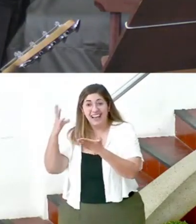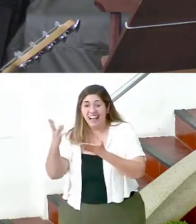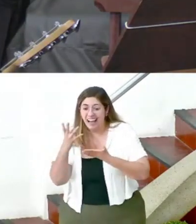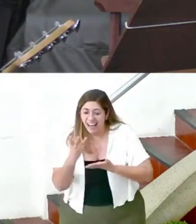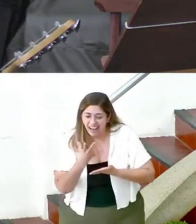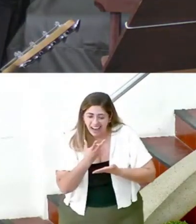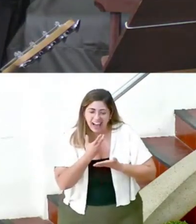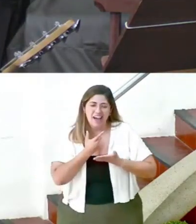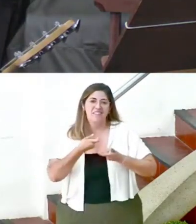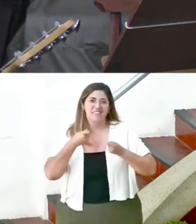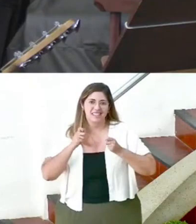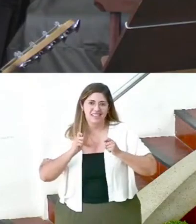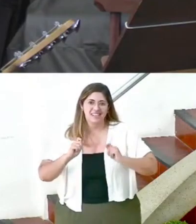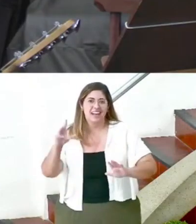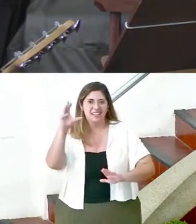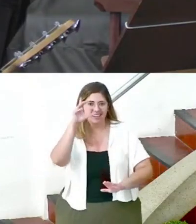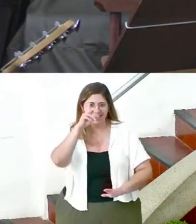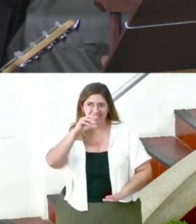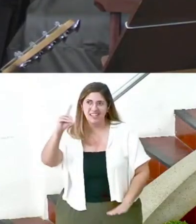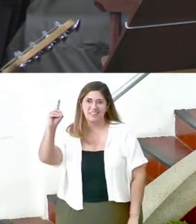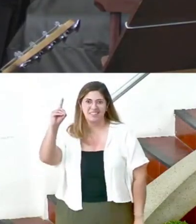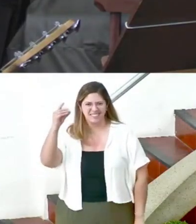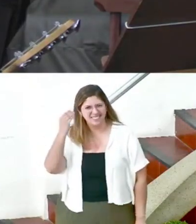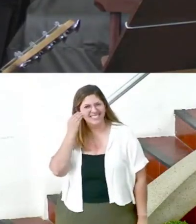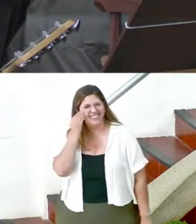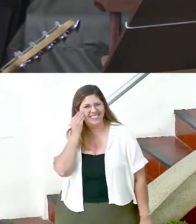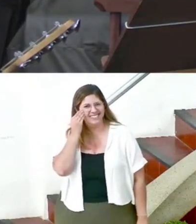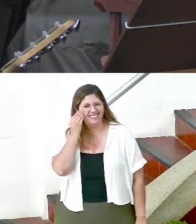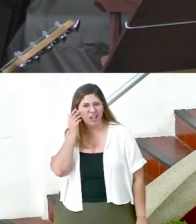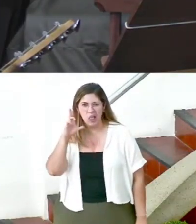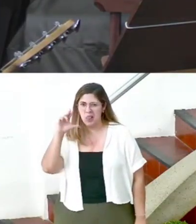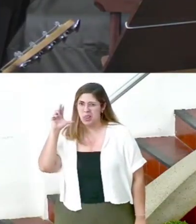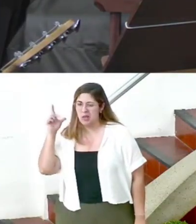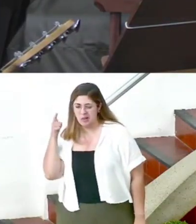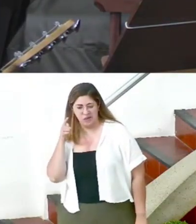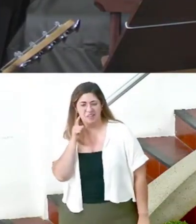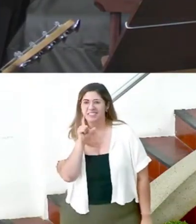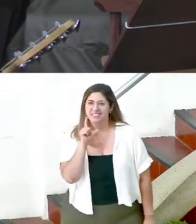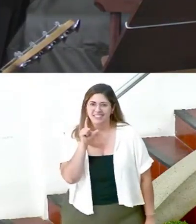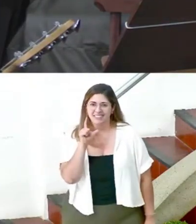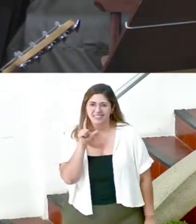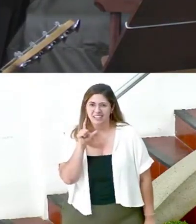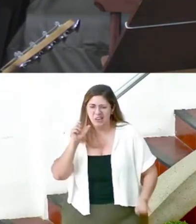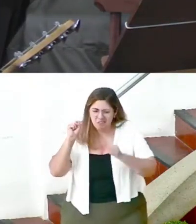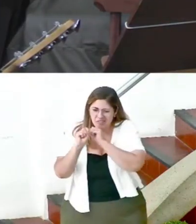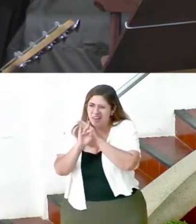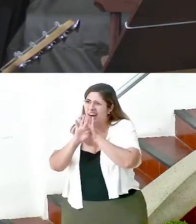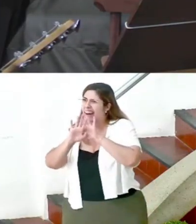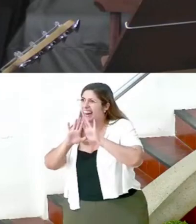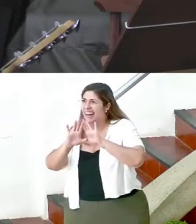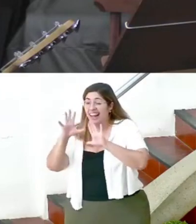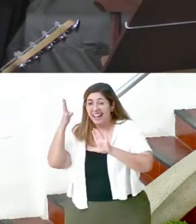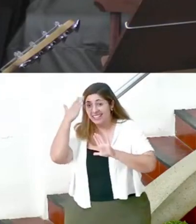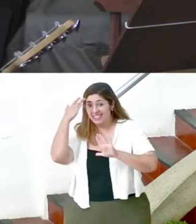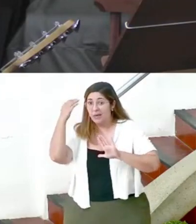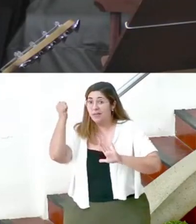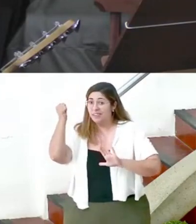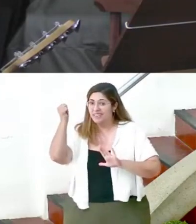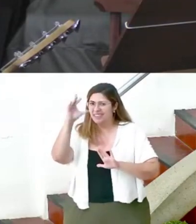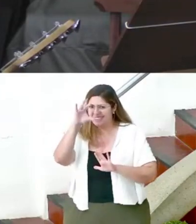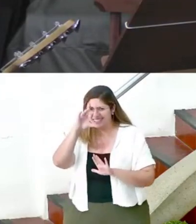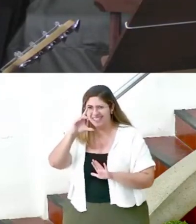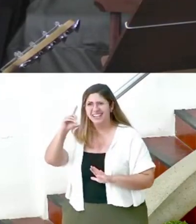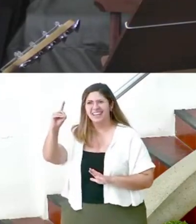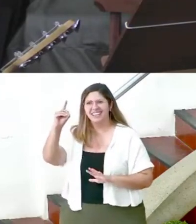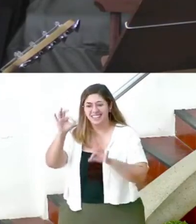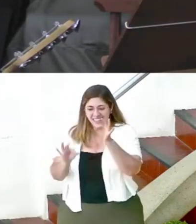você jamais conseguiria alcançar. Quer se gloriar? Glorie-se. Glorie-se na sabedoria de Cristo. Glorie-se